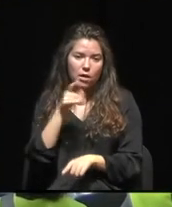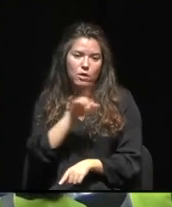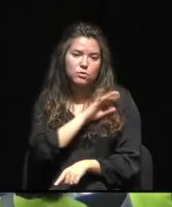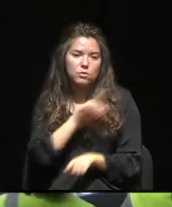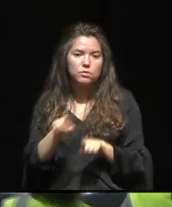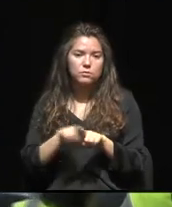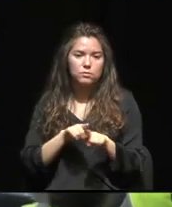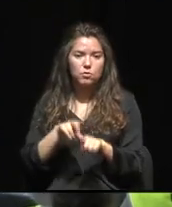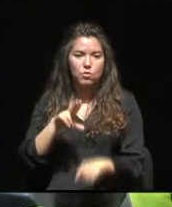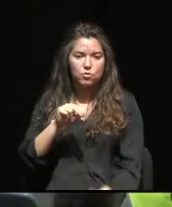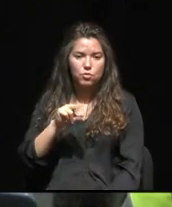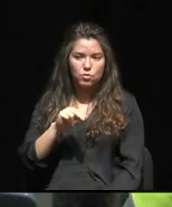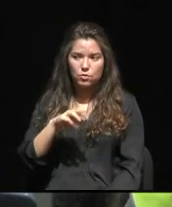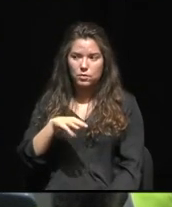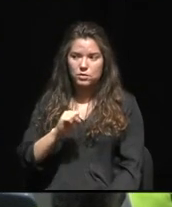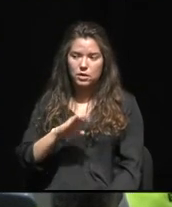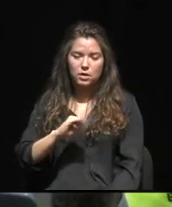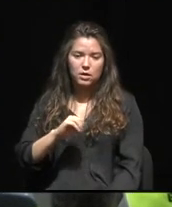do